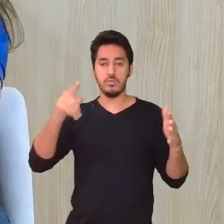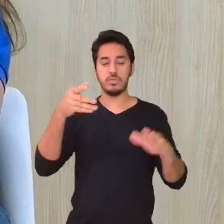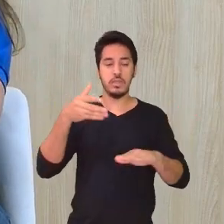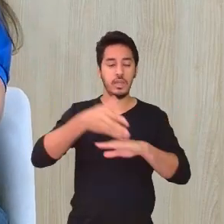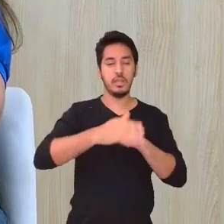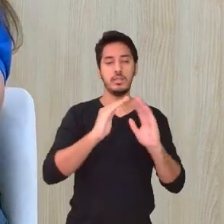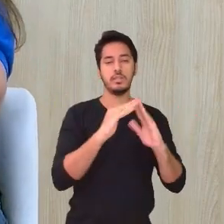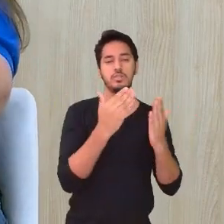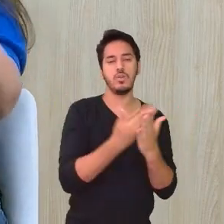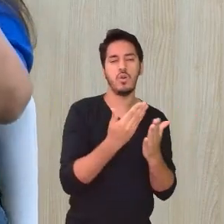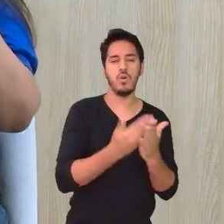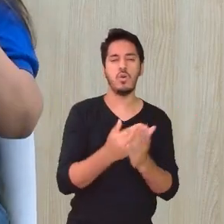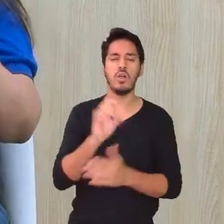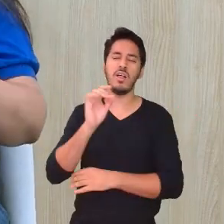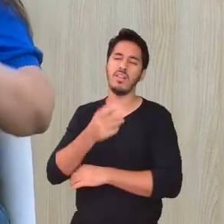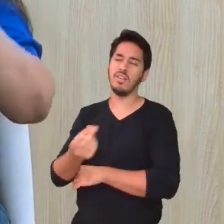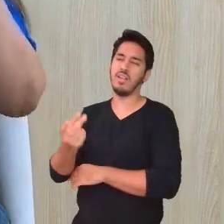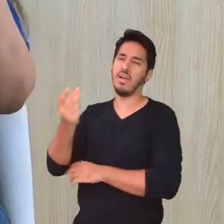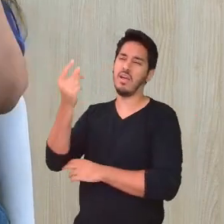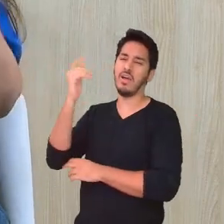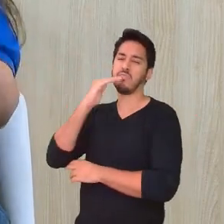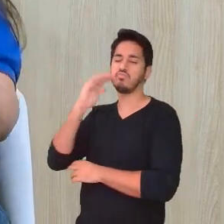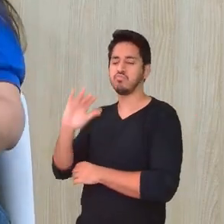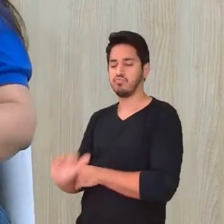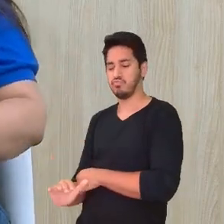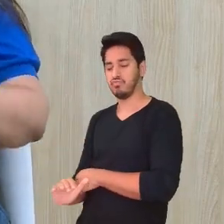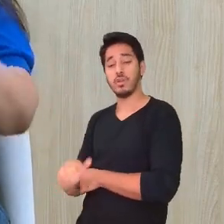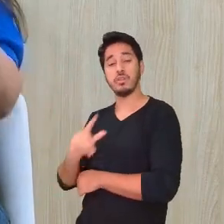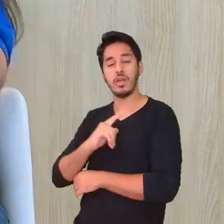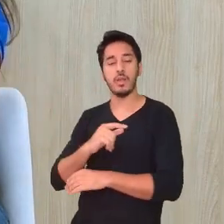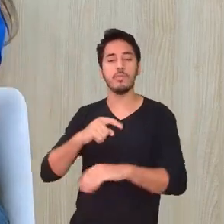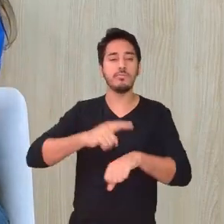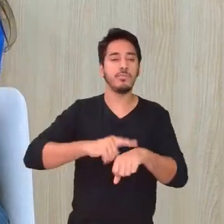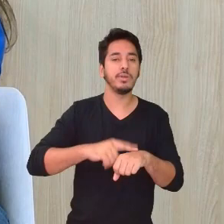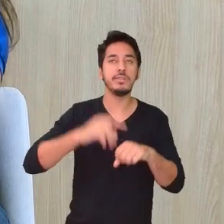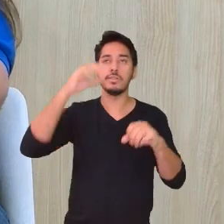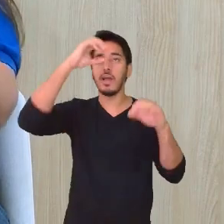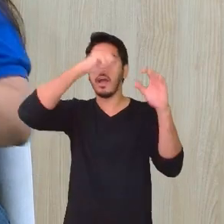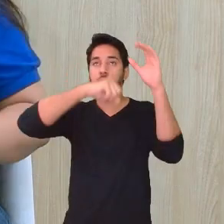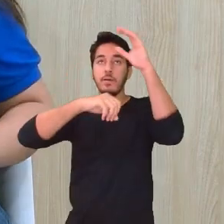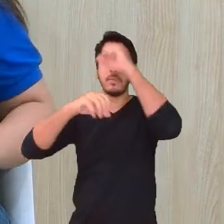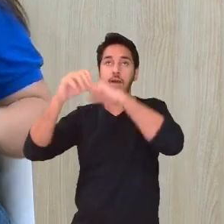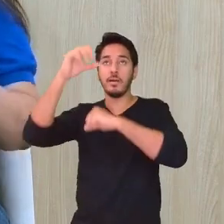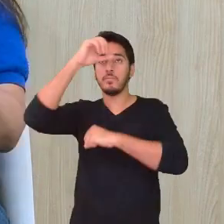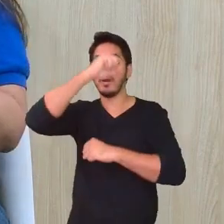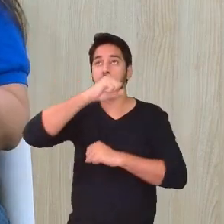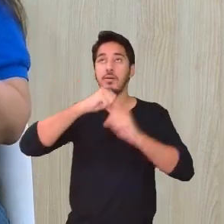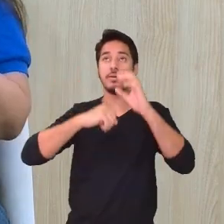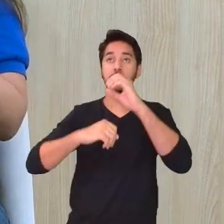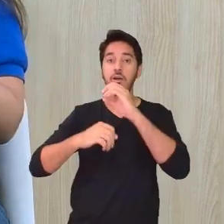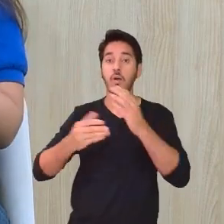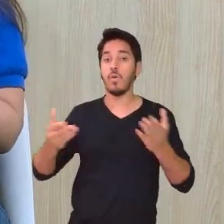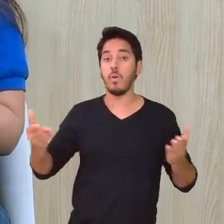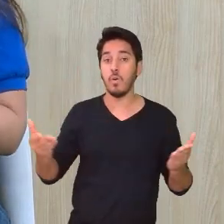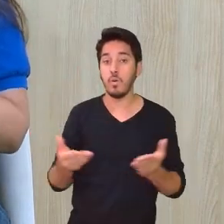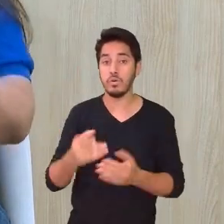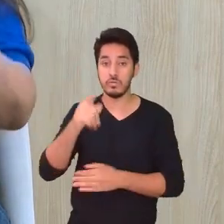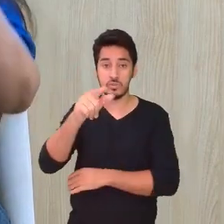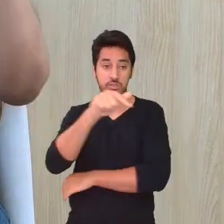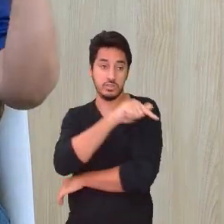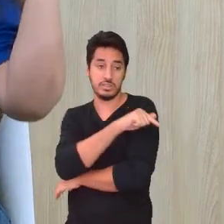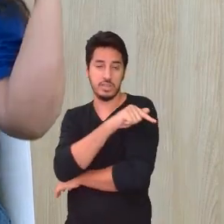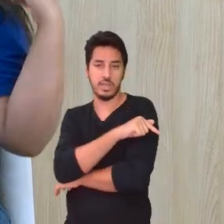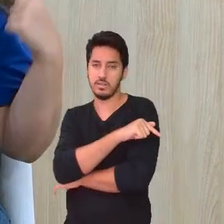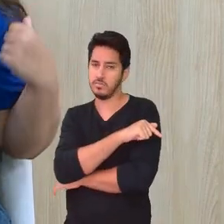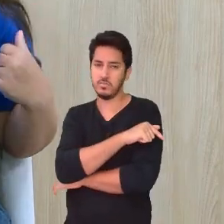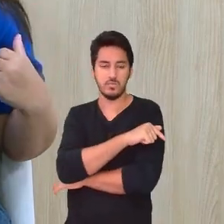na escola, lá no ensino infantil, você está em processo de letramento. Hoje, você no 6º e 7º ano está em um nível de letramento